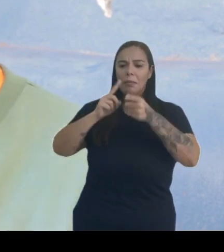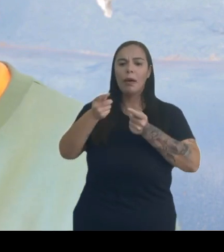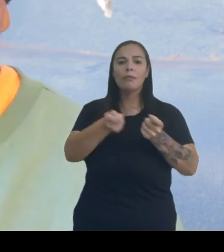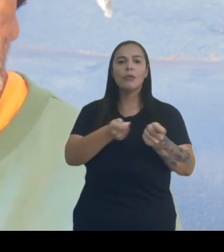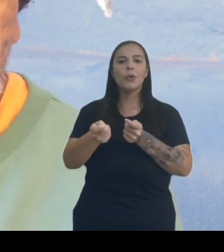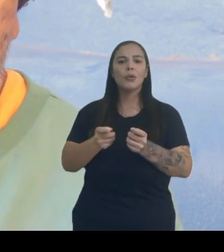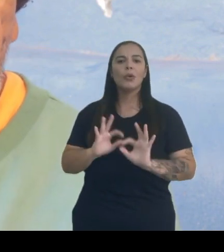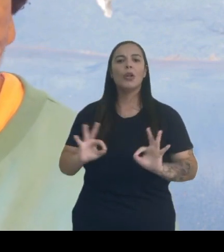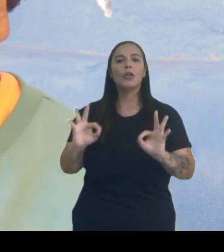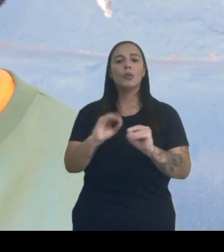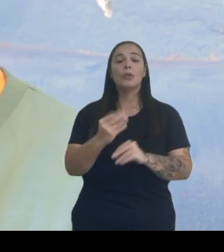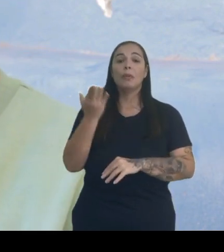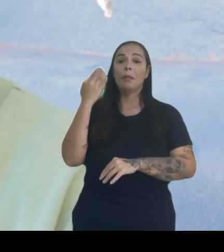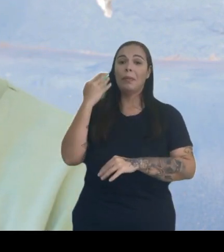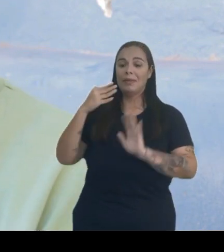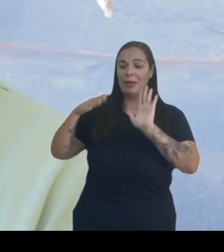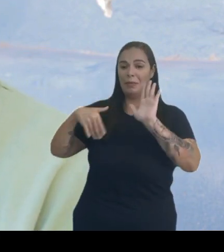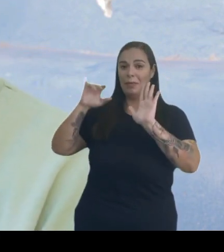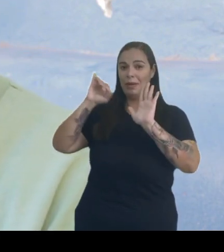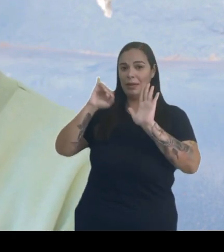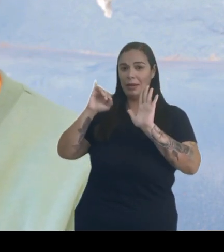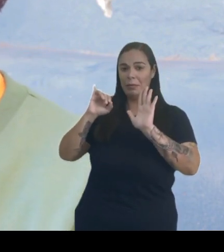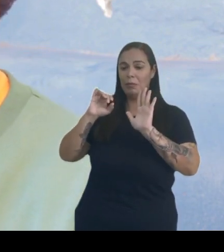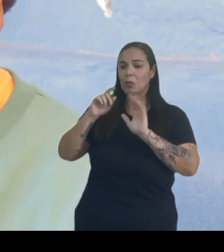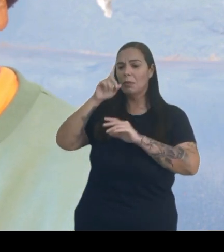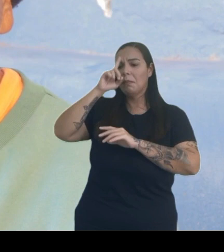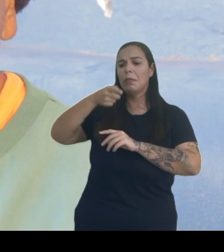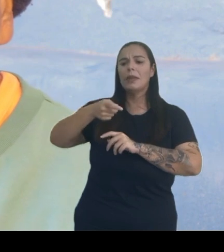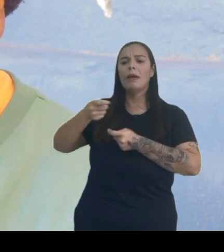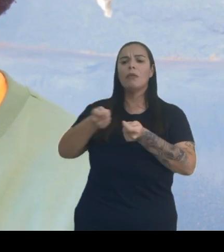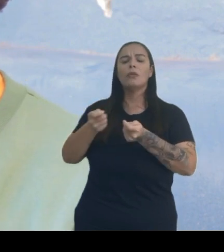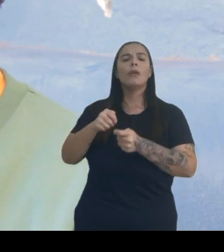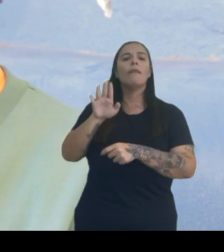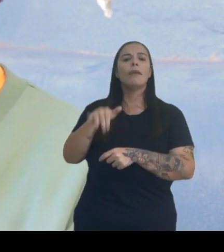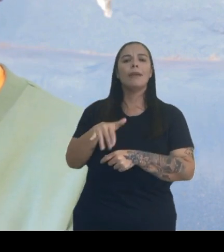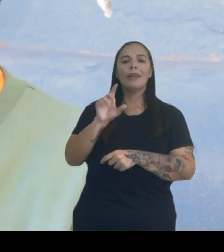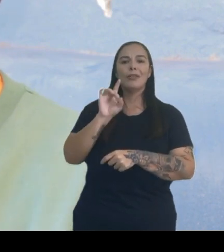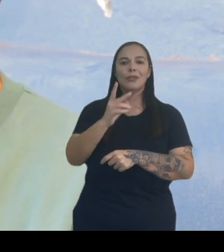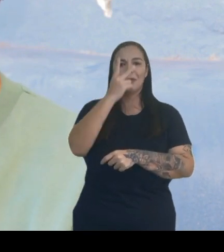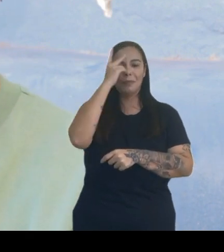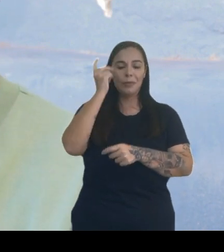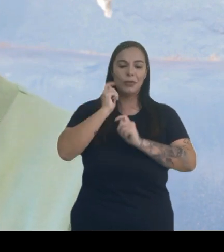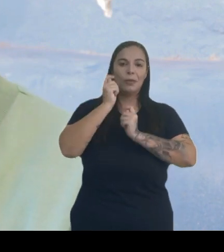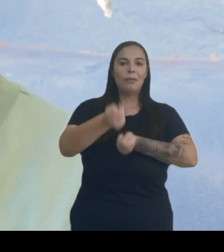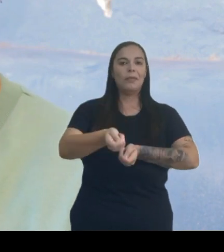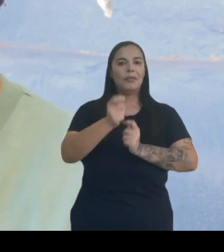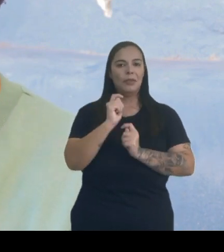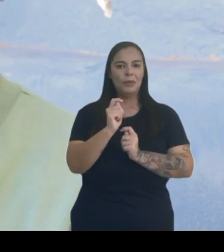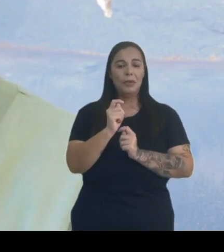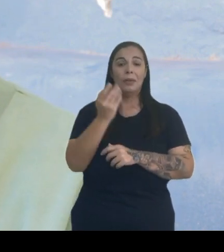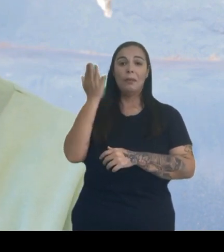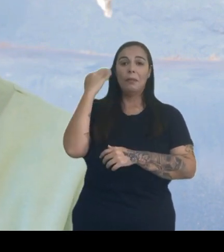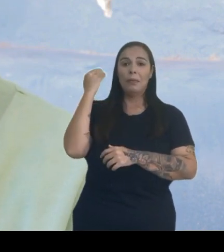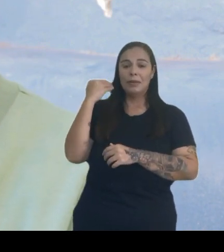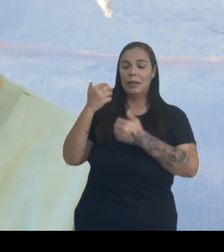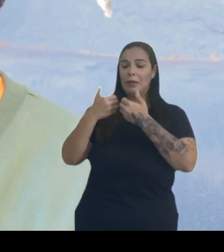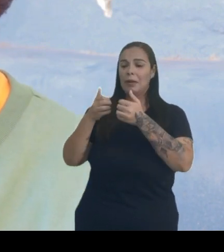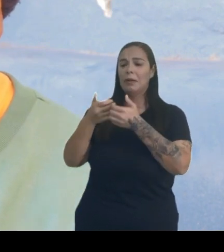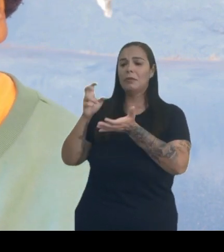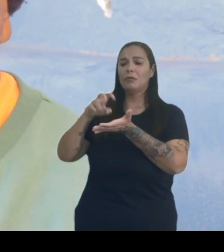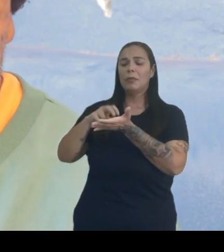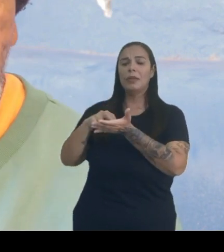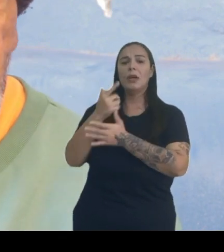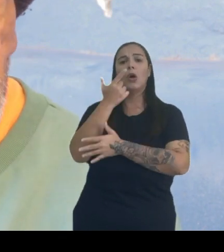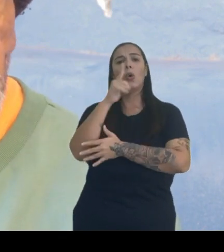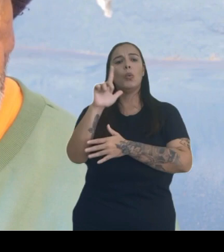só quem comandava Itaipu eram os pescadores, porque não tinha outra pessoa. O ônibus, na minha época, era um ônibus de